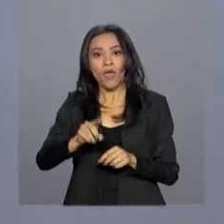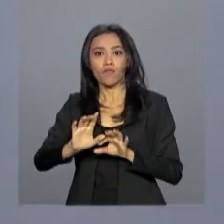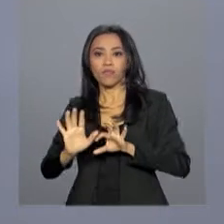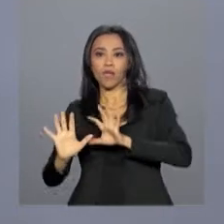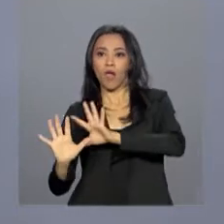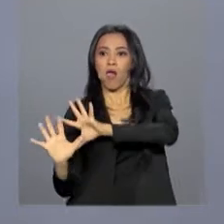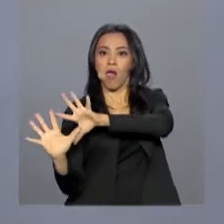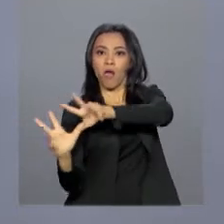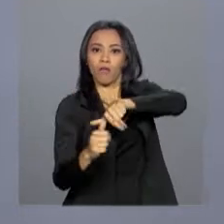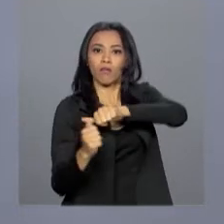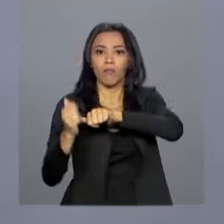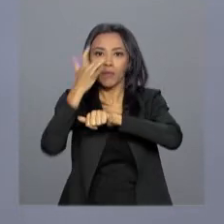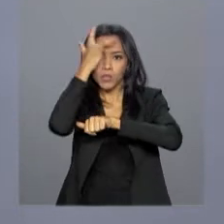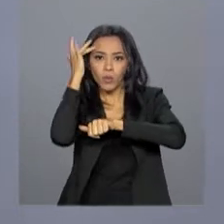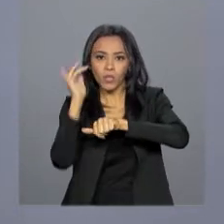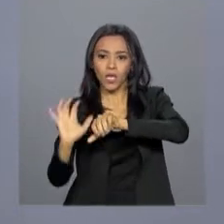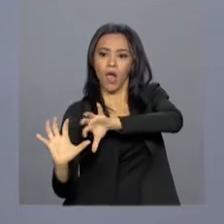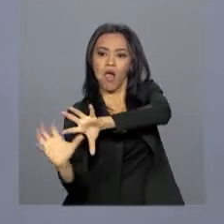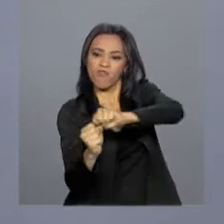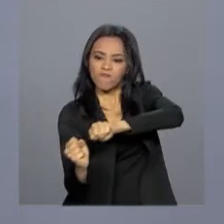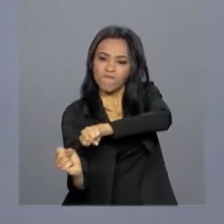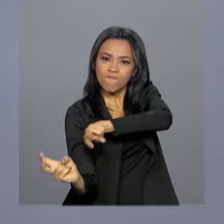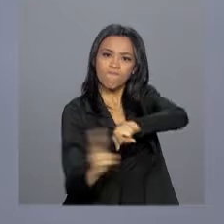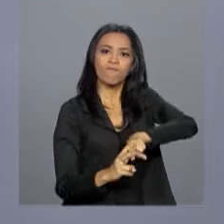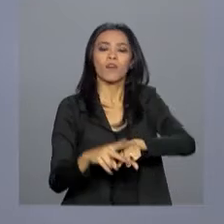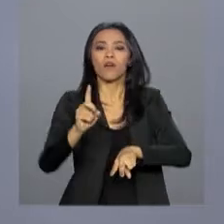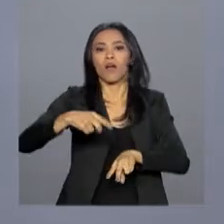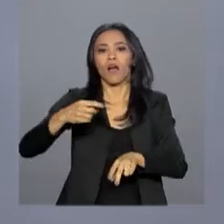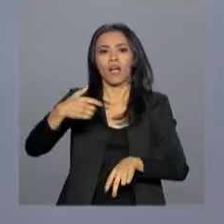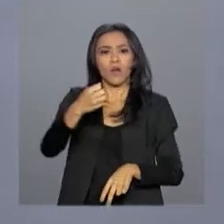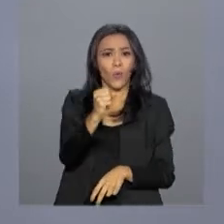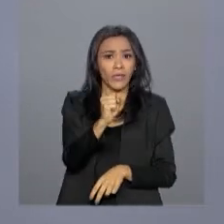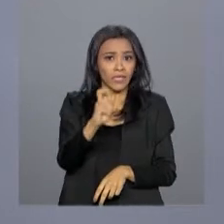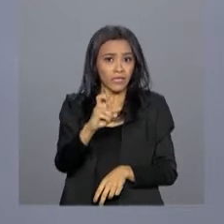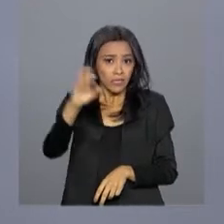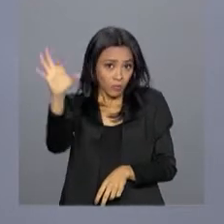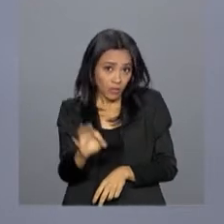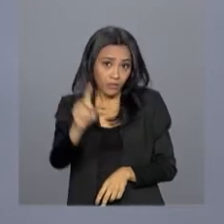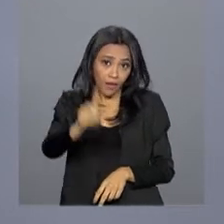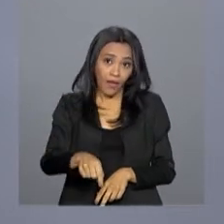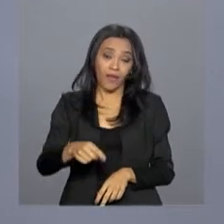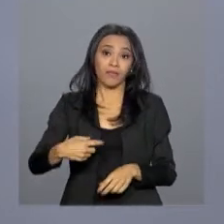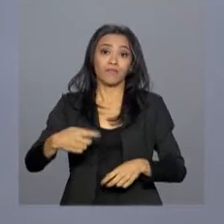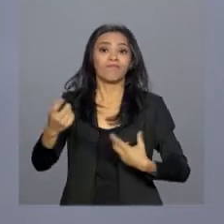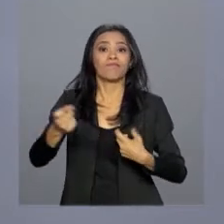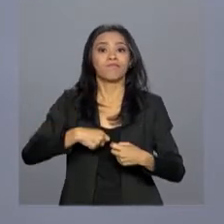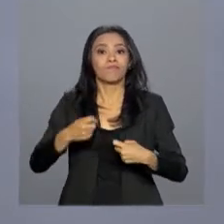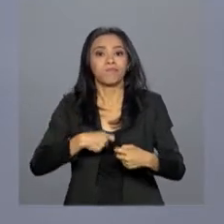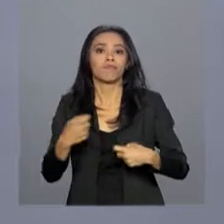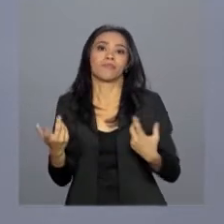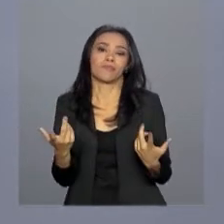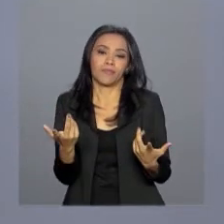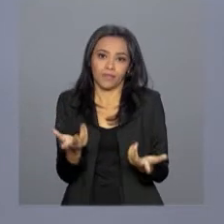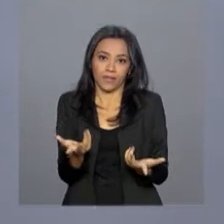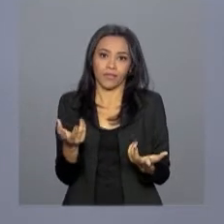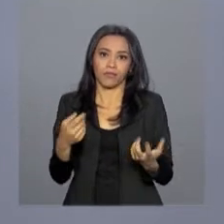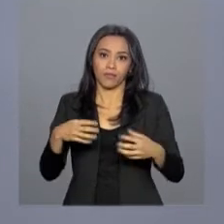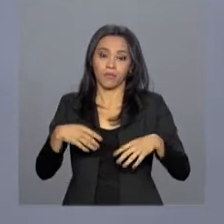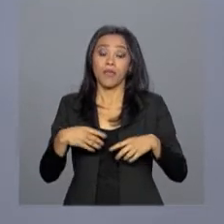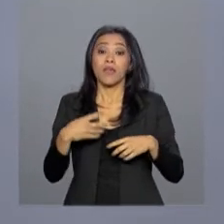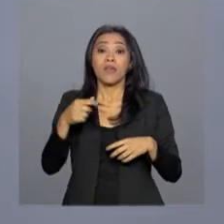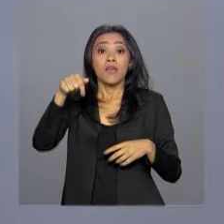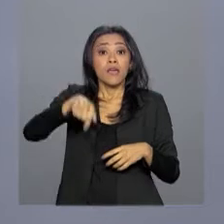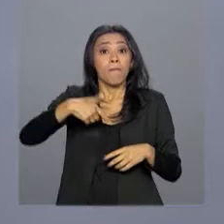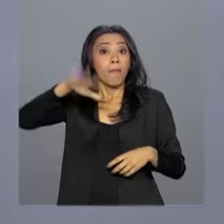85 por cento vêm da exploração sexual a maior parte das vítimas são mulheres e crianças nesta quinta feira foi